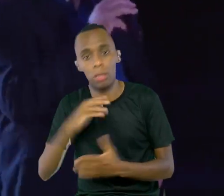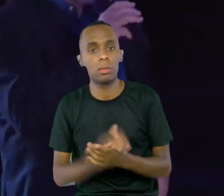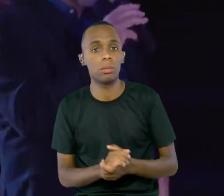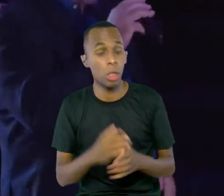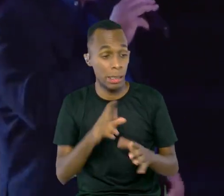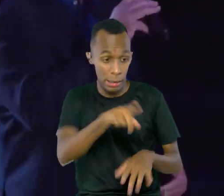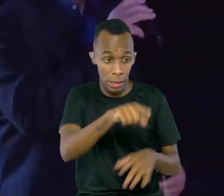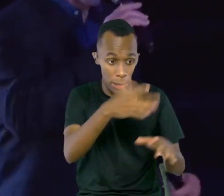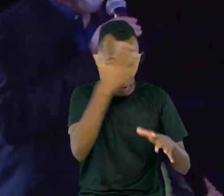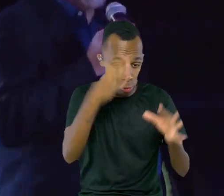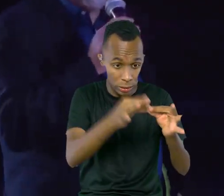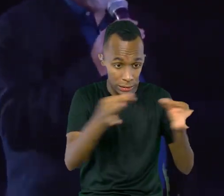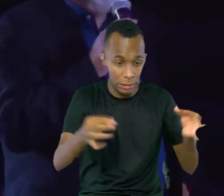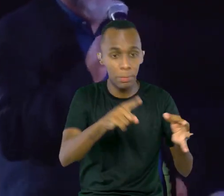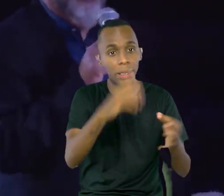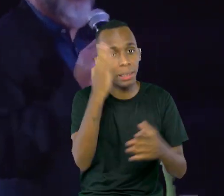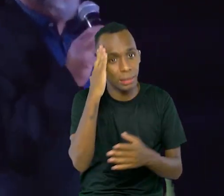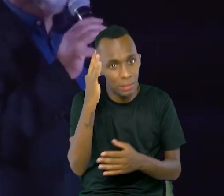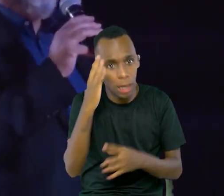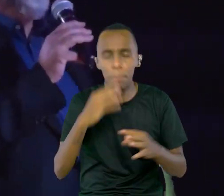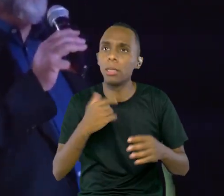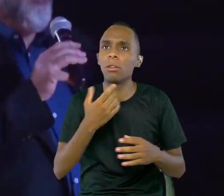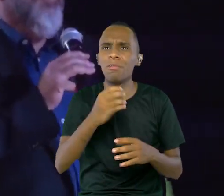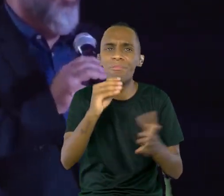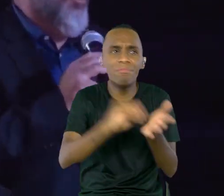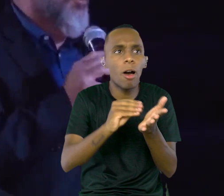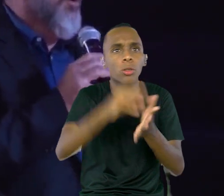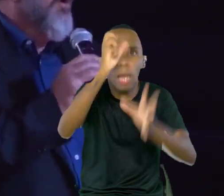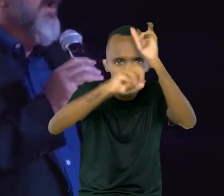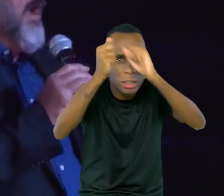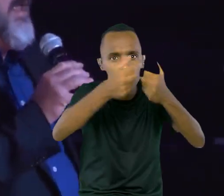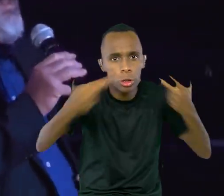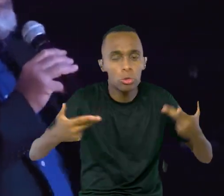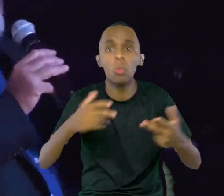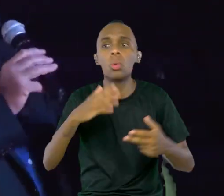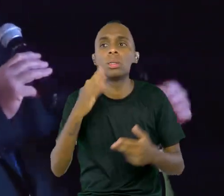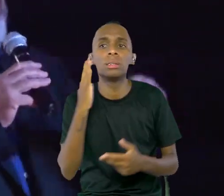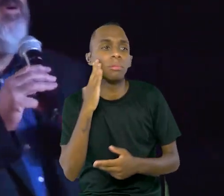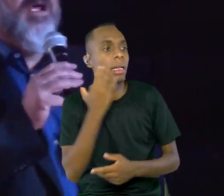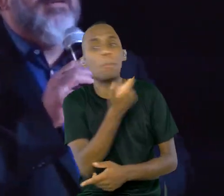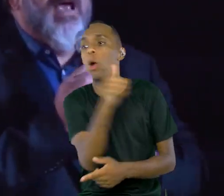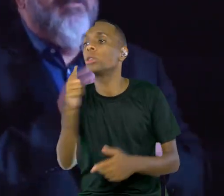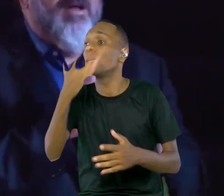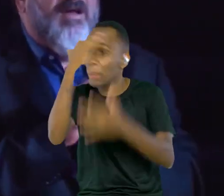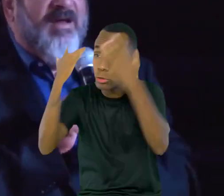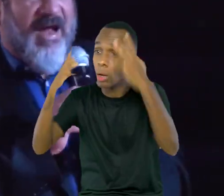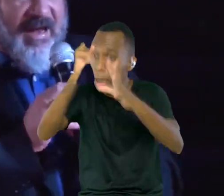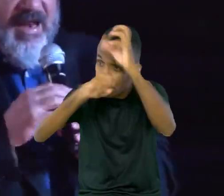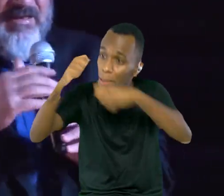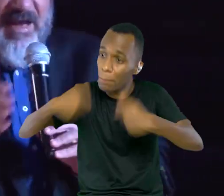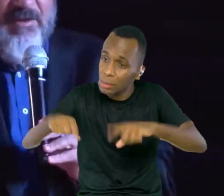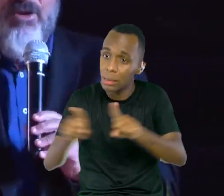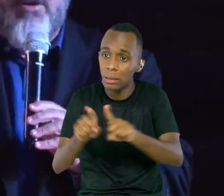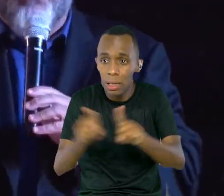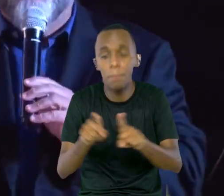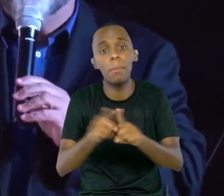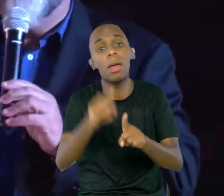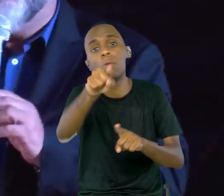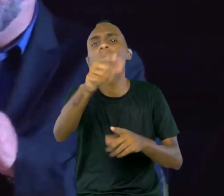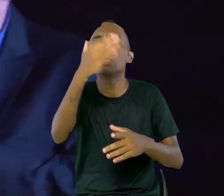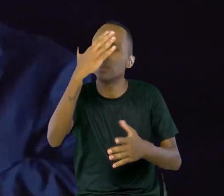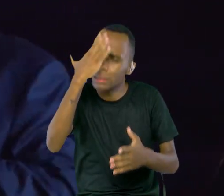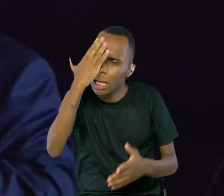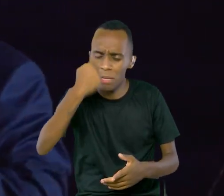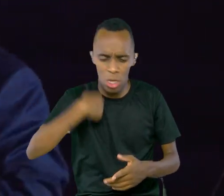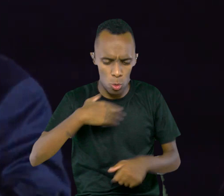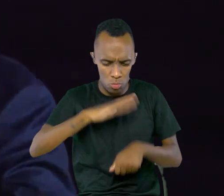enfraquece. Uma pessoa humilde é aquela que sabe que não sabe tudo, aquela que sabe que não é a única que sabe, aquela que sabe que a outra pessoa sabe